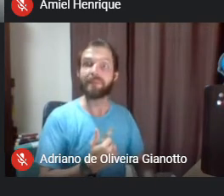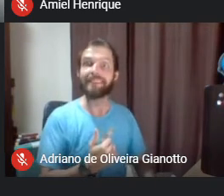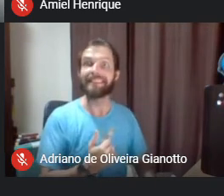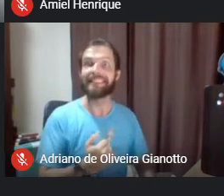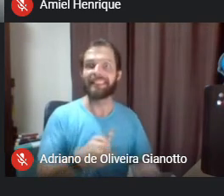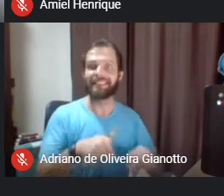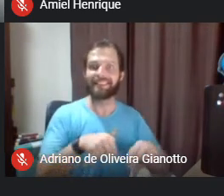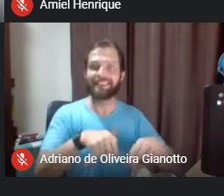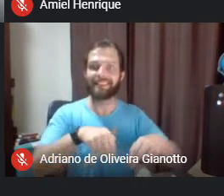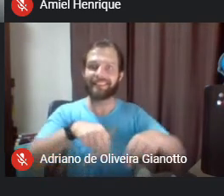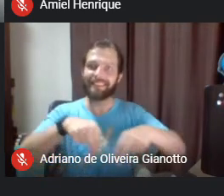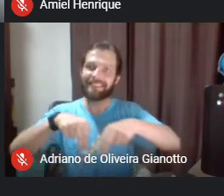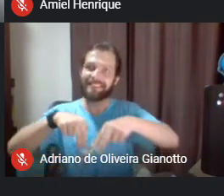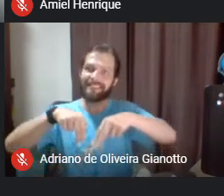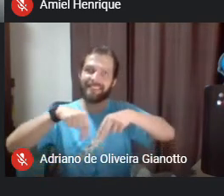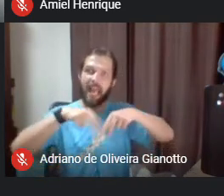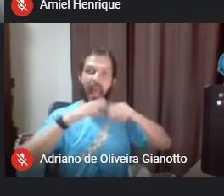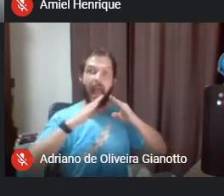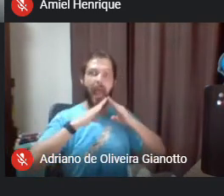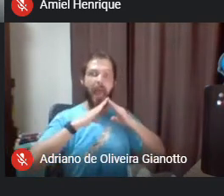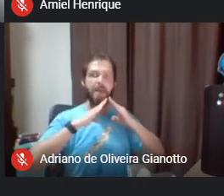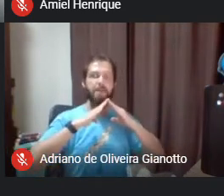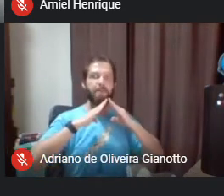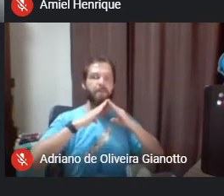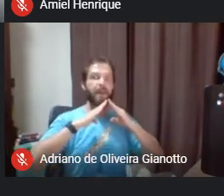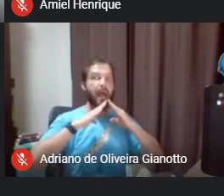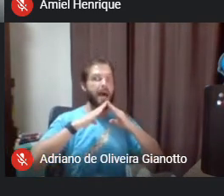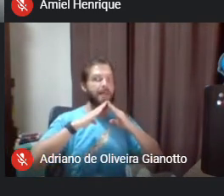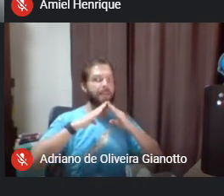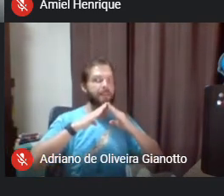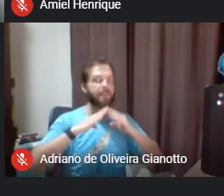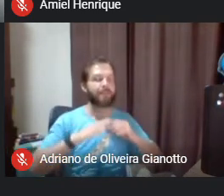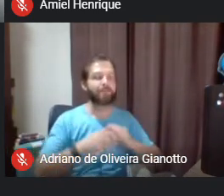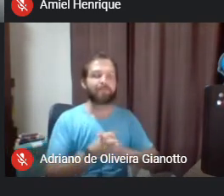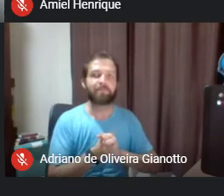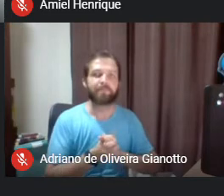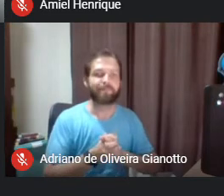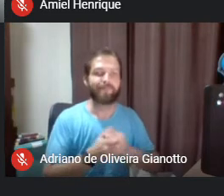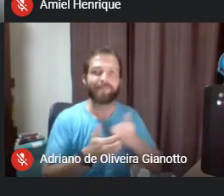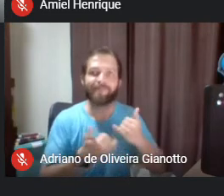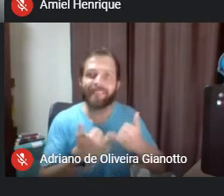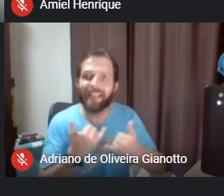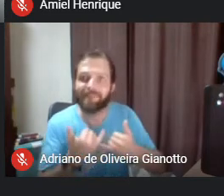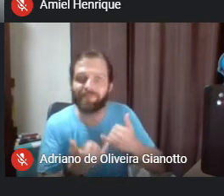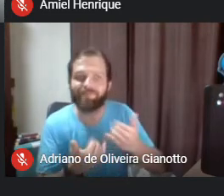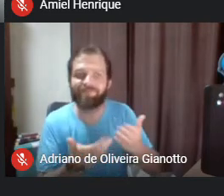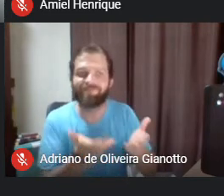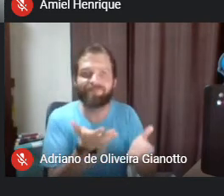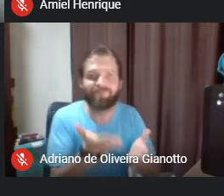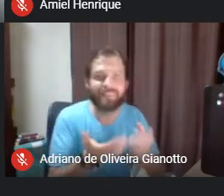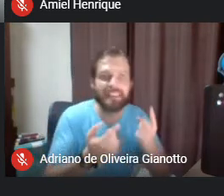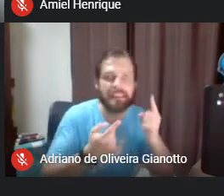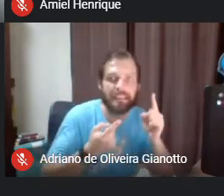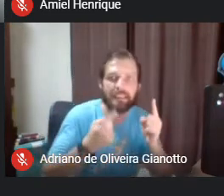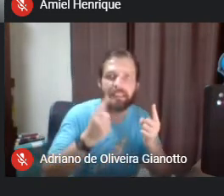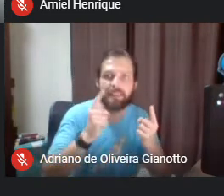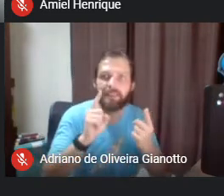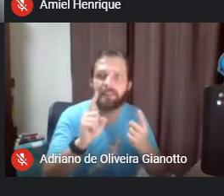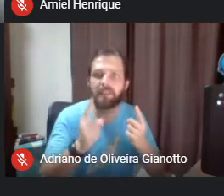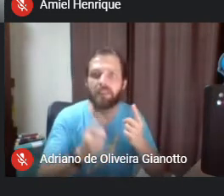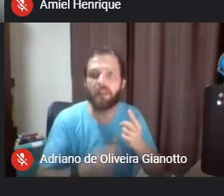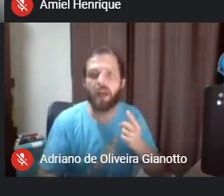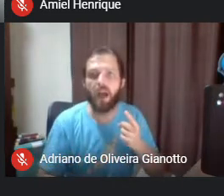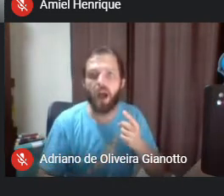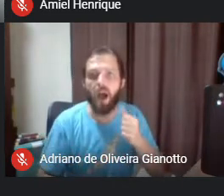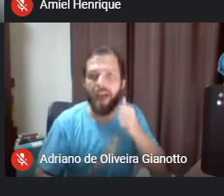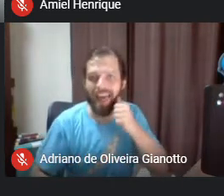E aí ele fez isso para a menina, vamos. Aí foram até uma outra casa e começou a